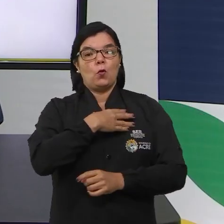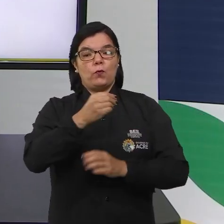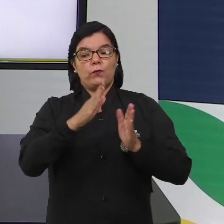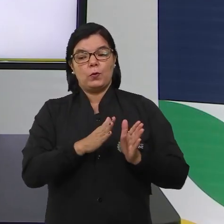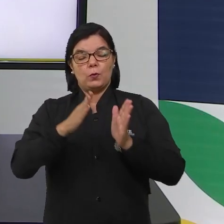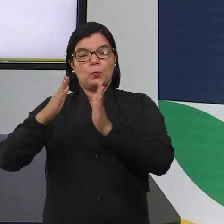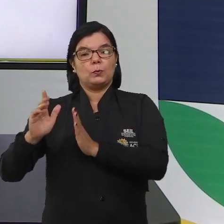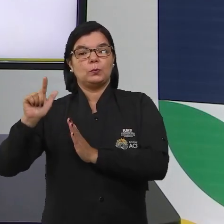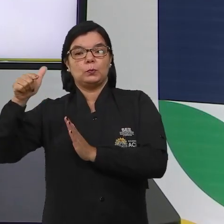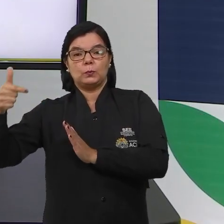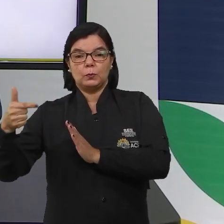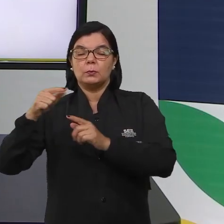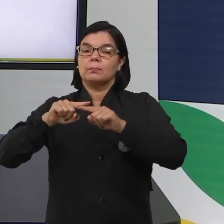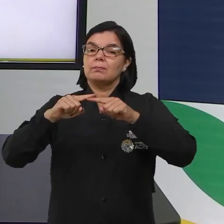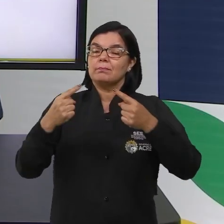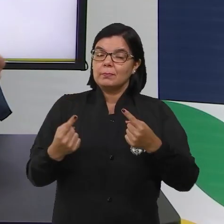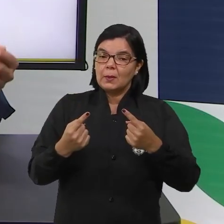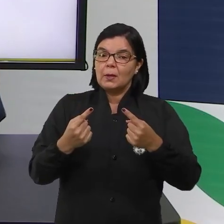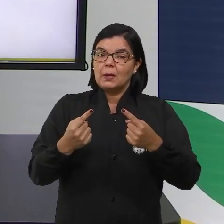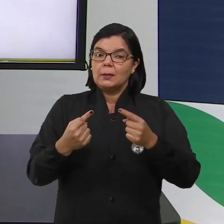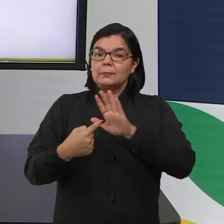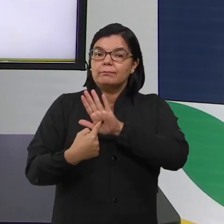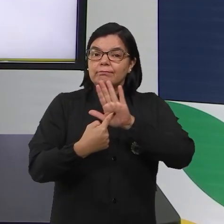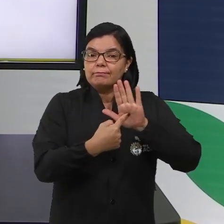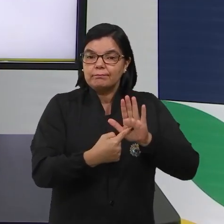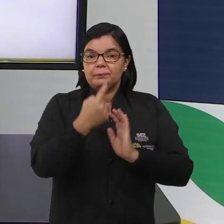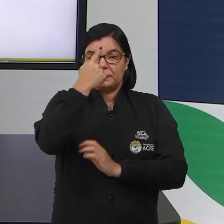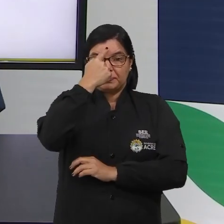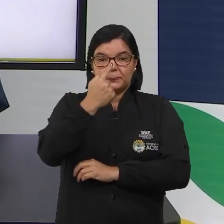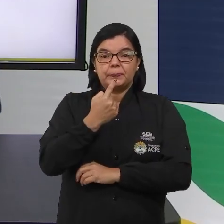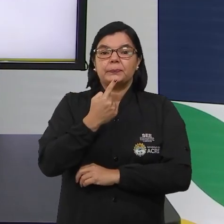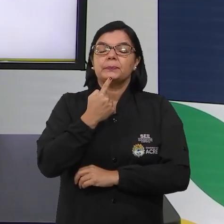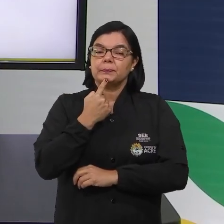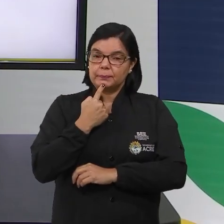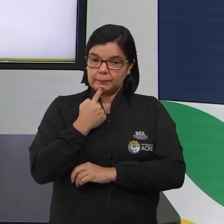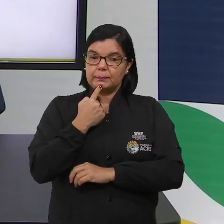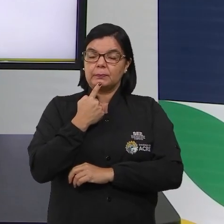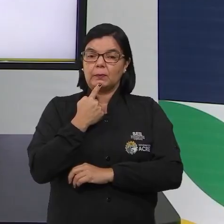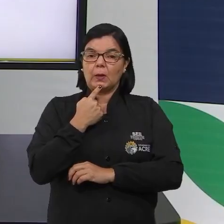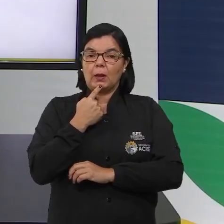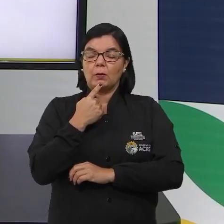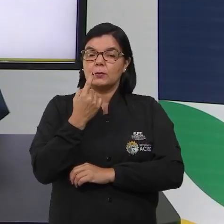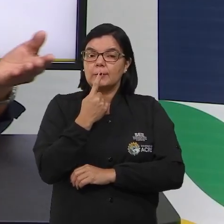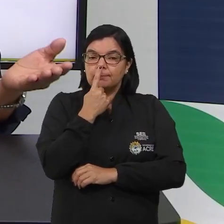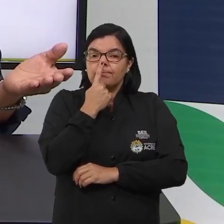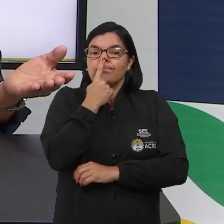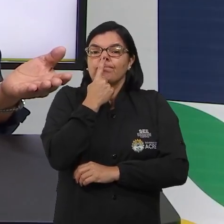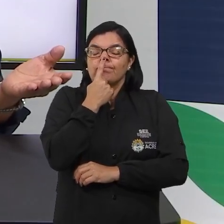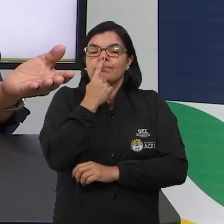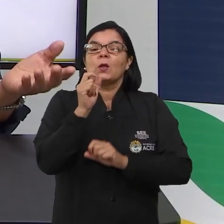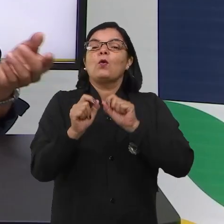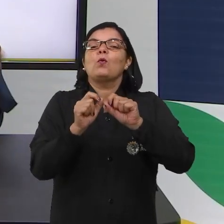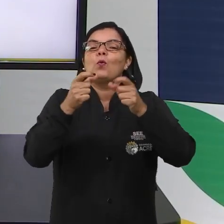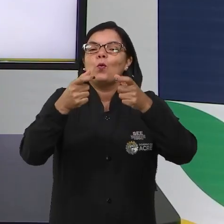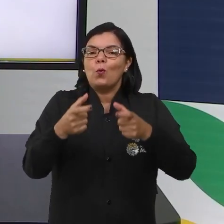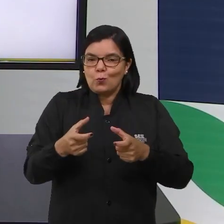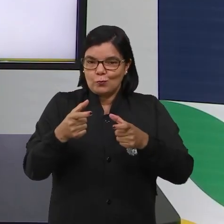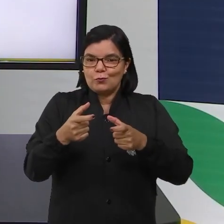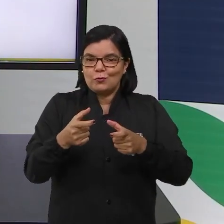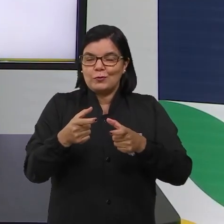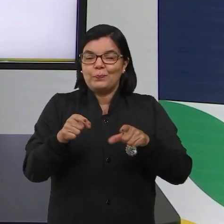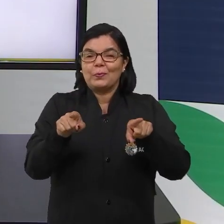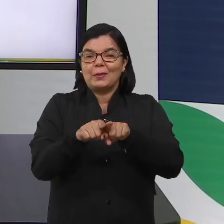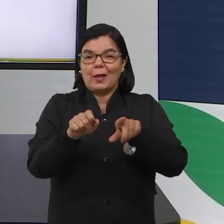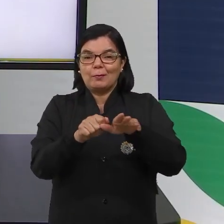outro quarto, mas a gente está expondo a nossa imagem, até a nossa intimidade nas redes sociais. Então, a gente não